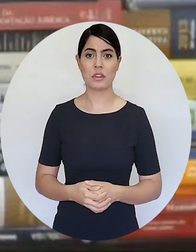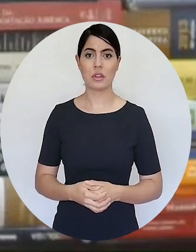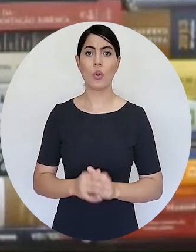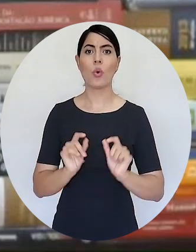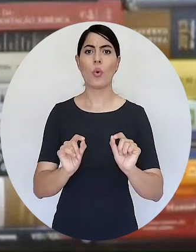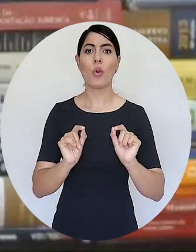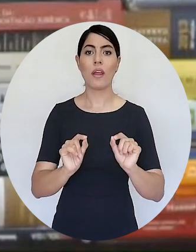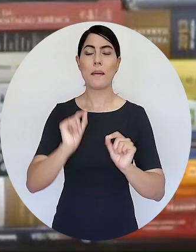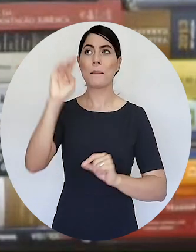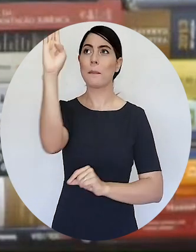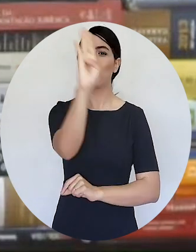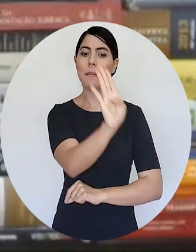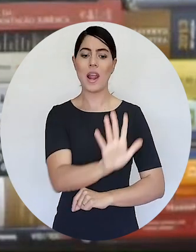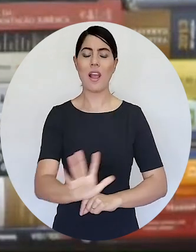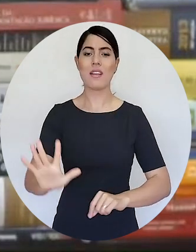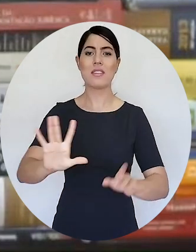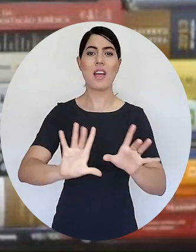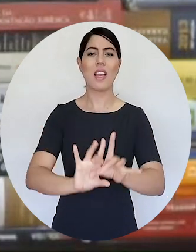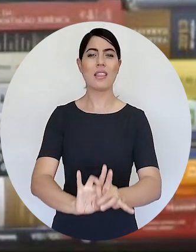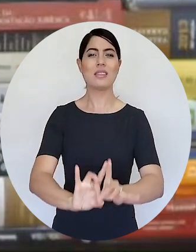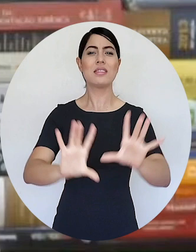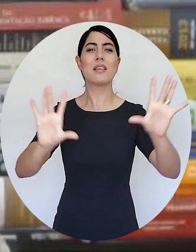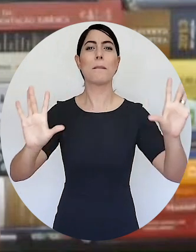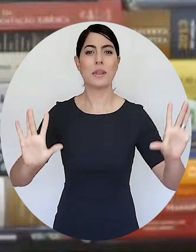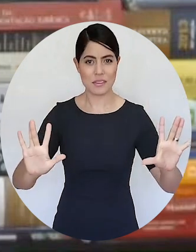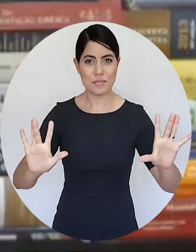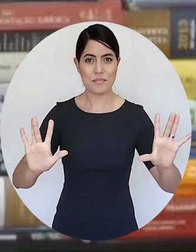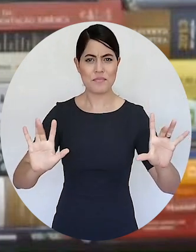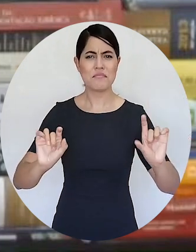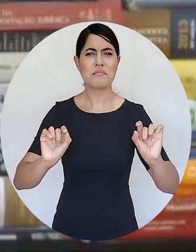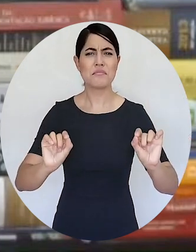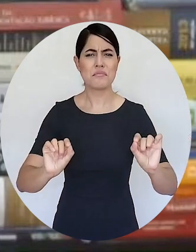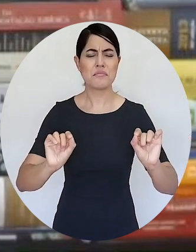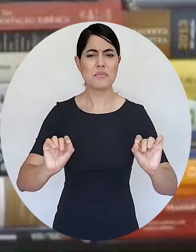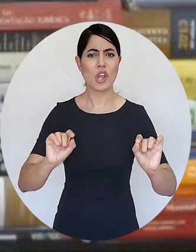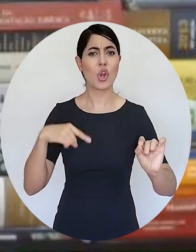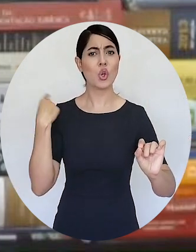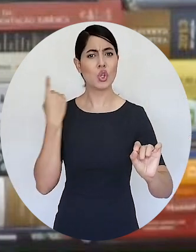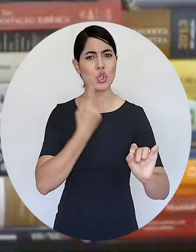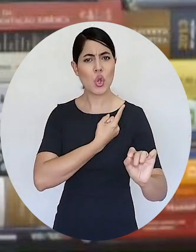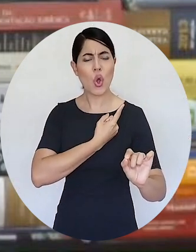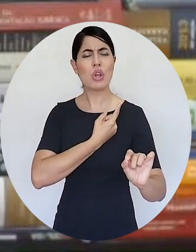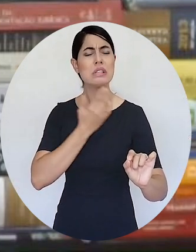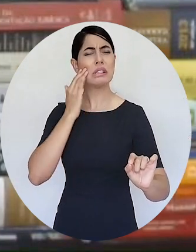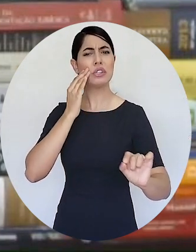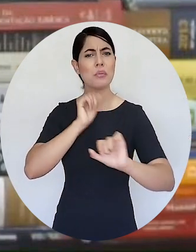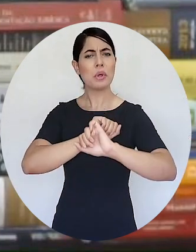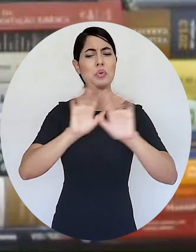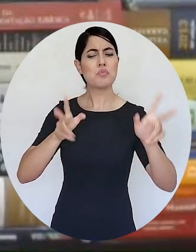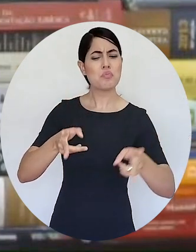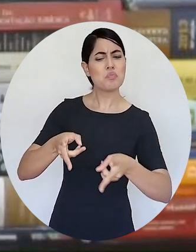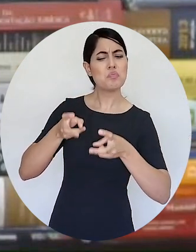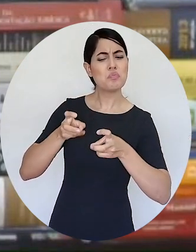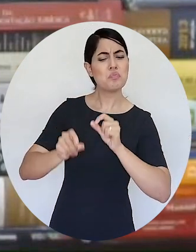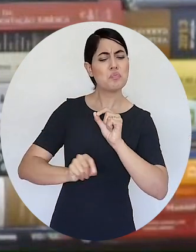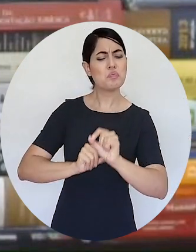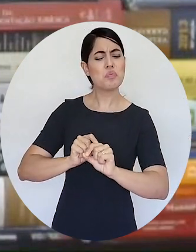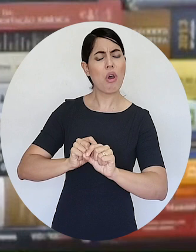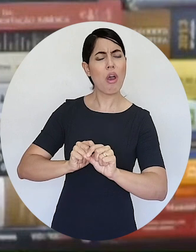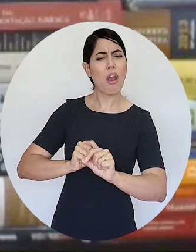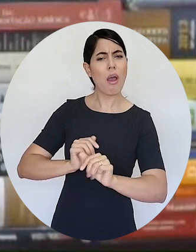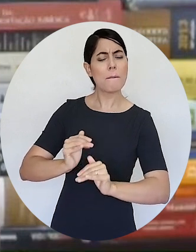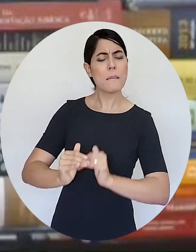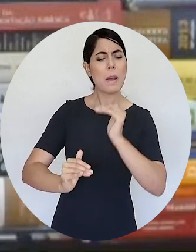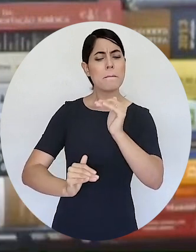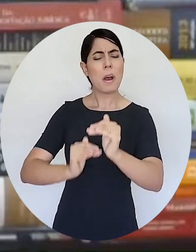Com a independência do país, se teve a percepção de que se precisava construir